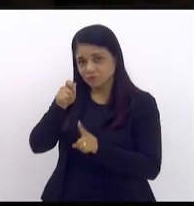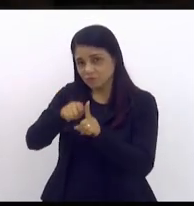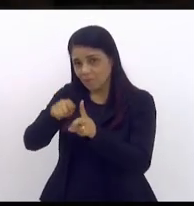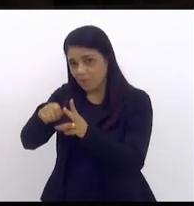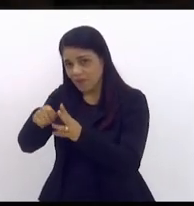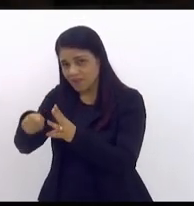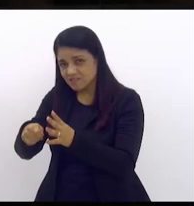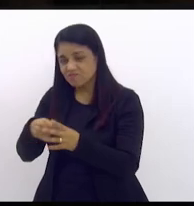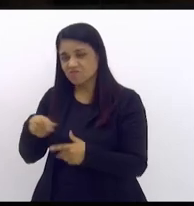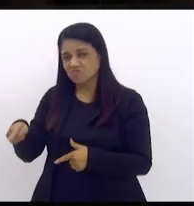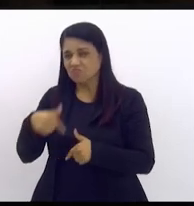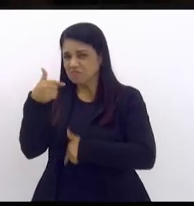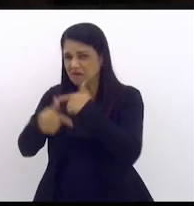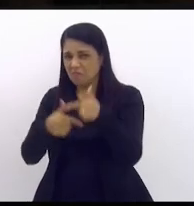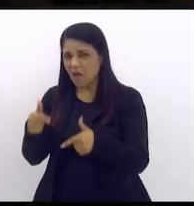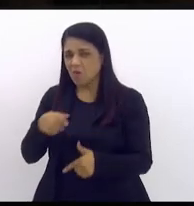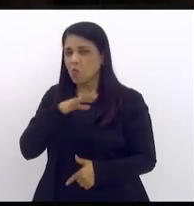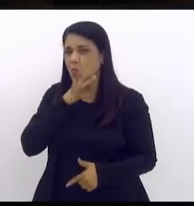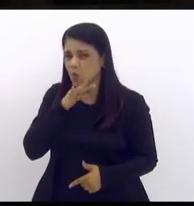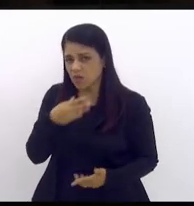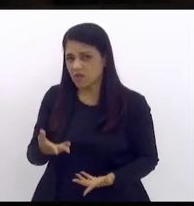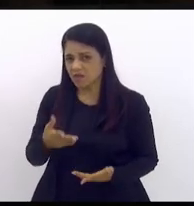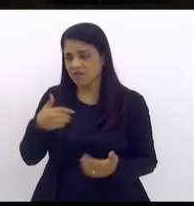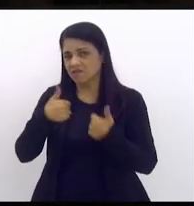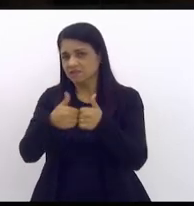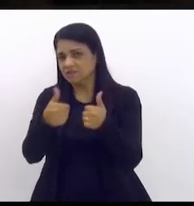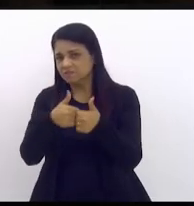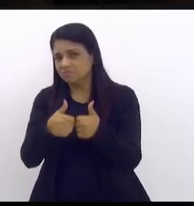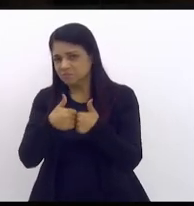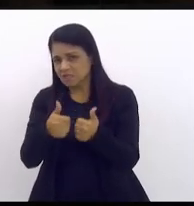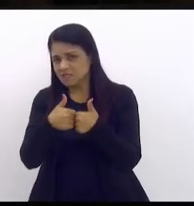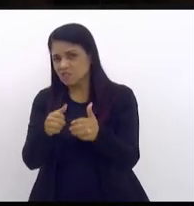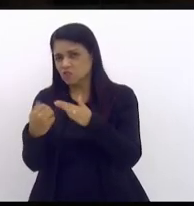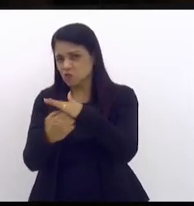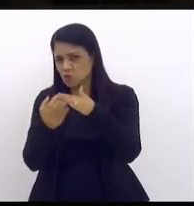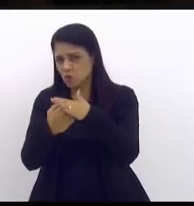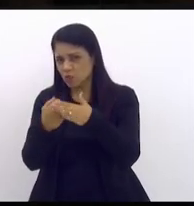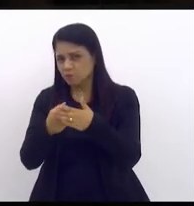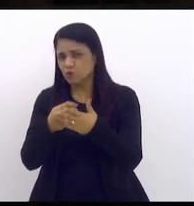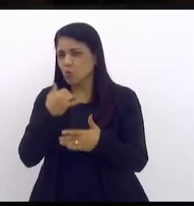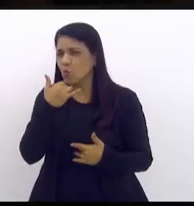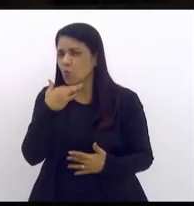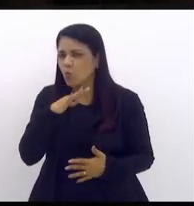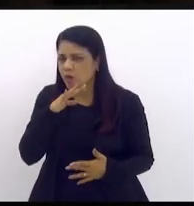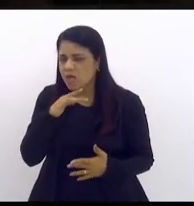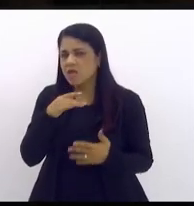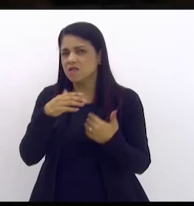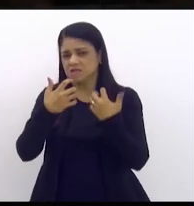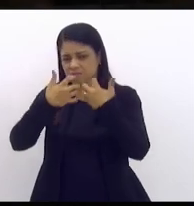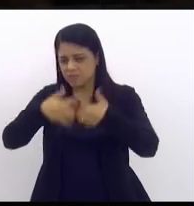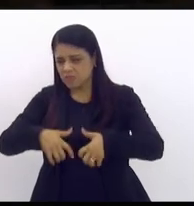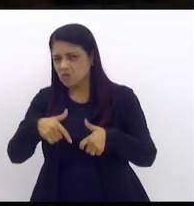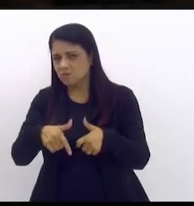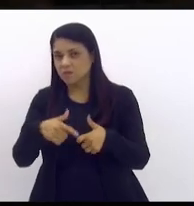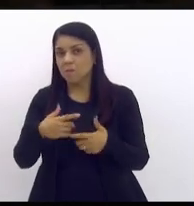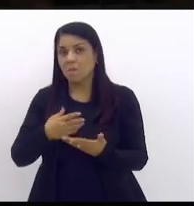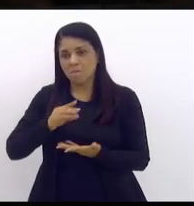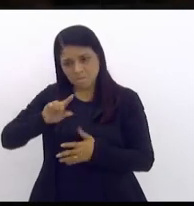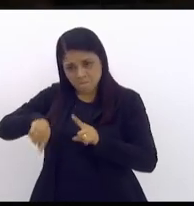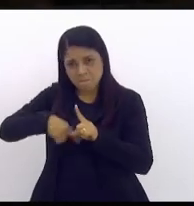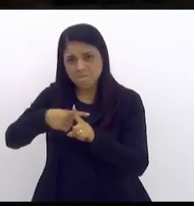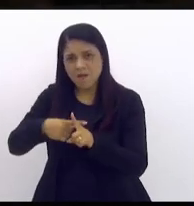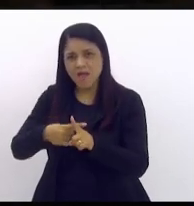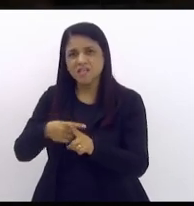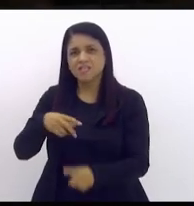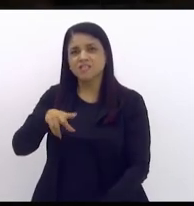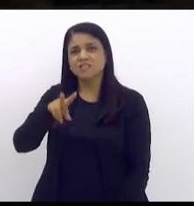serviço porco que as empresas de ônibus prestam lá em Petrópolis, ainda queria botar 250 milhões para a frota que eles já